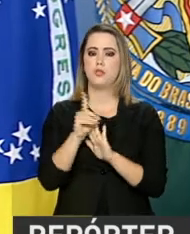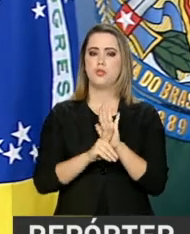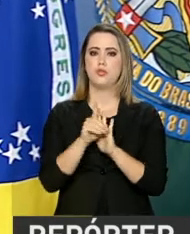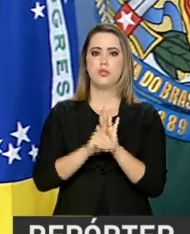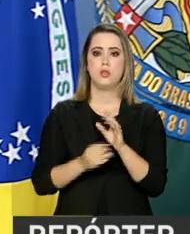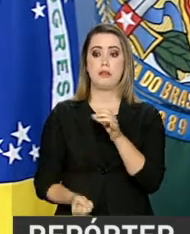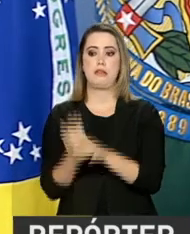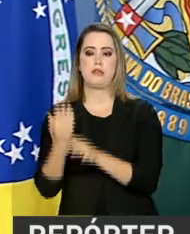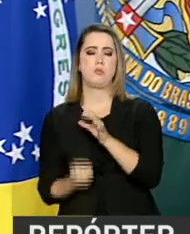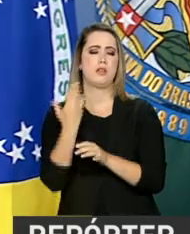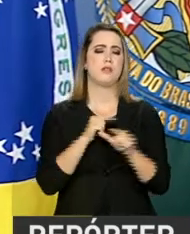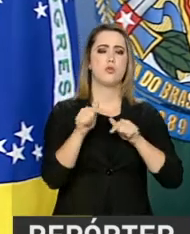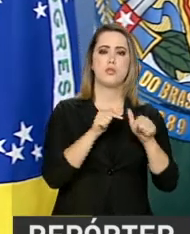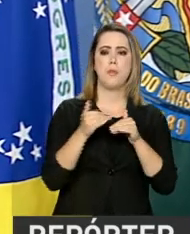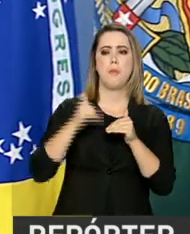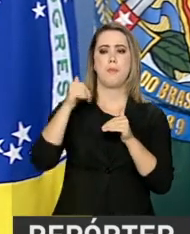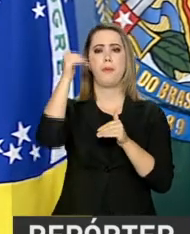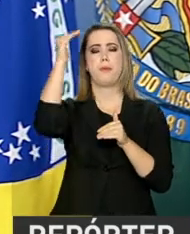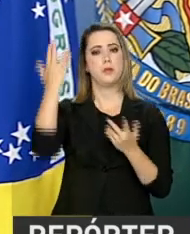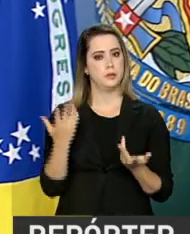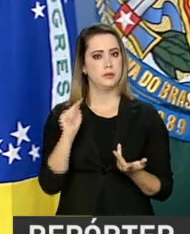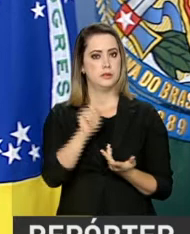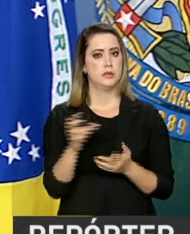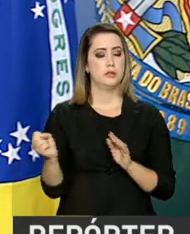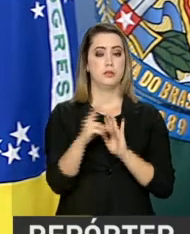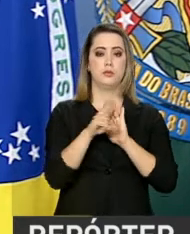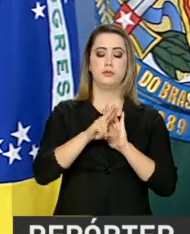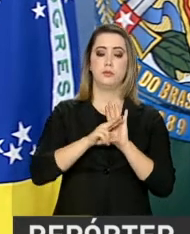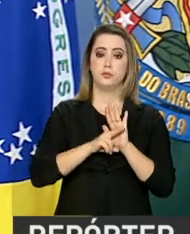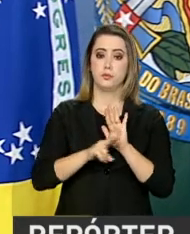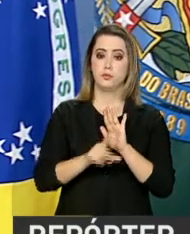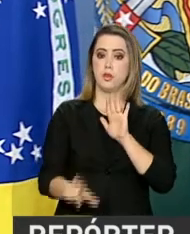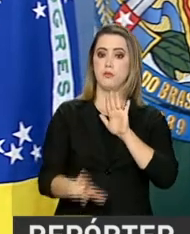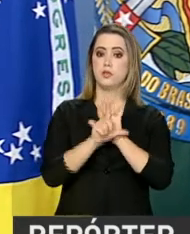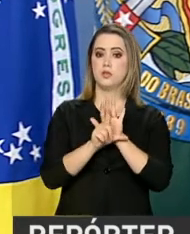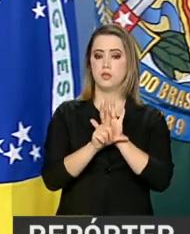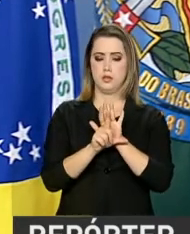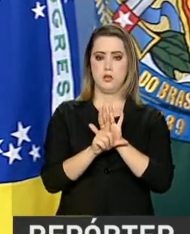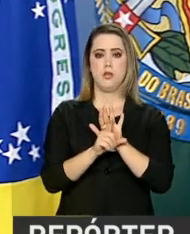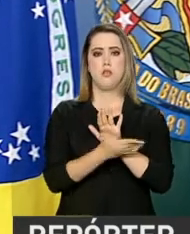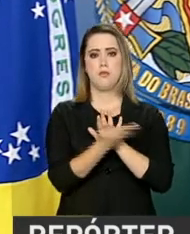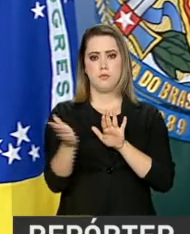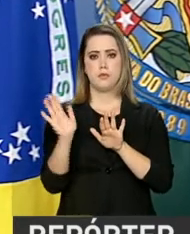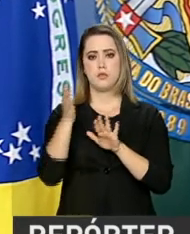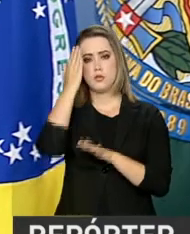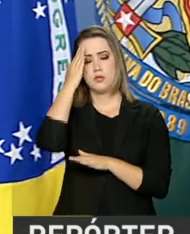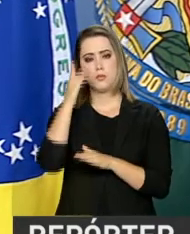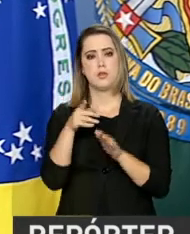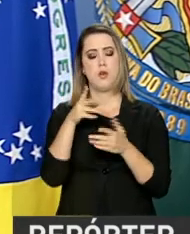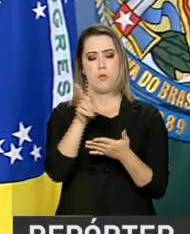mais a nova legislação como saber a moverem